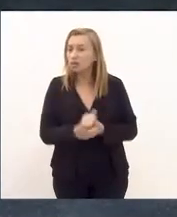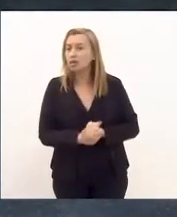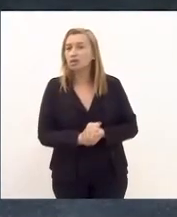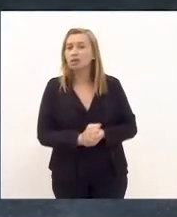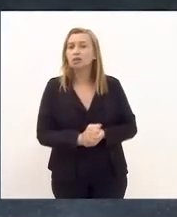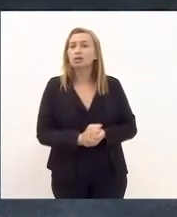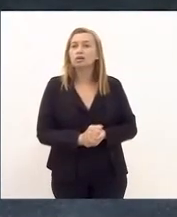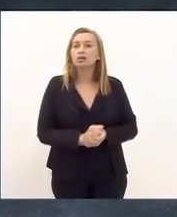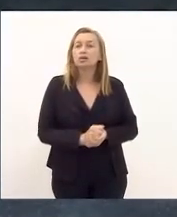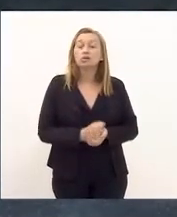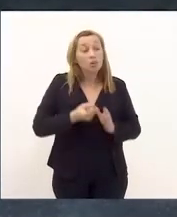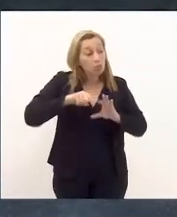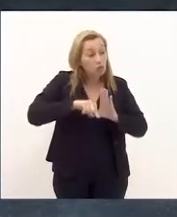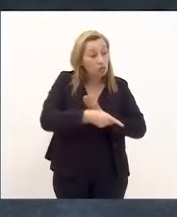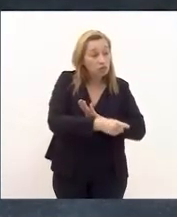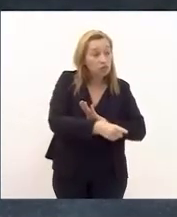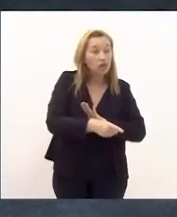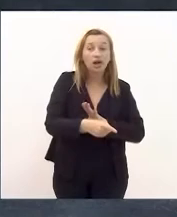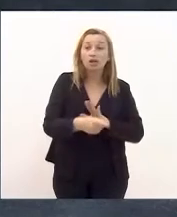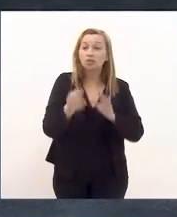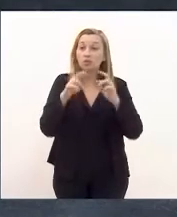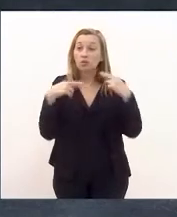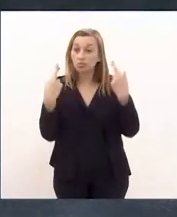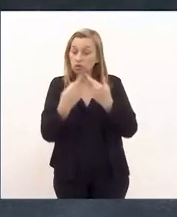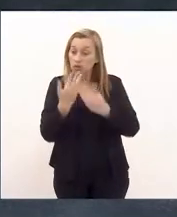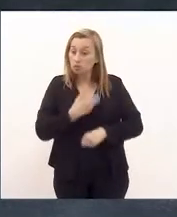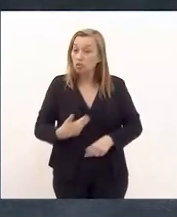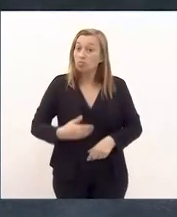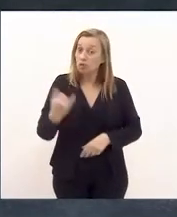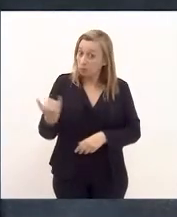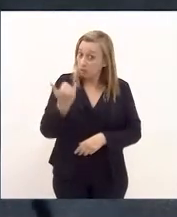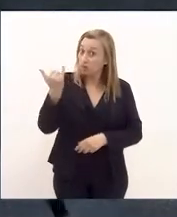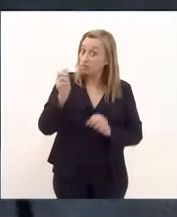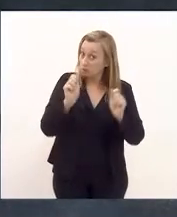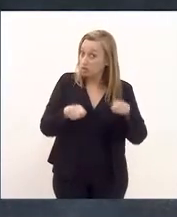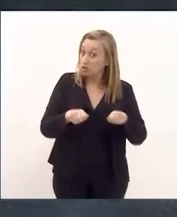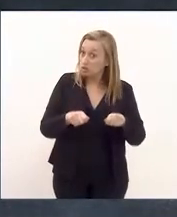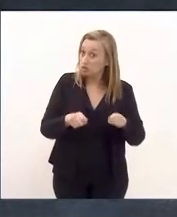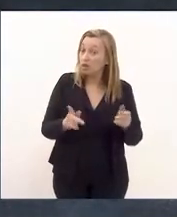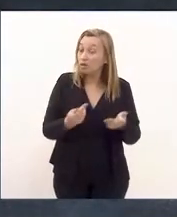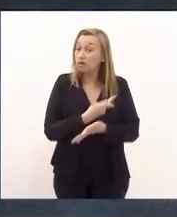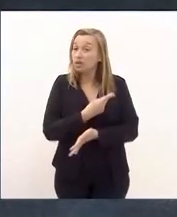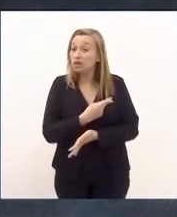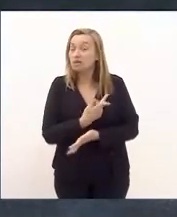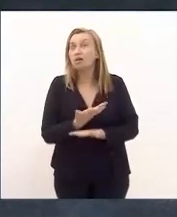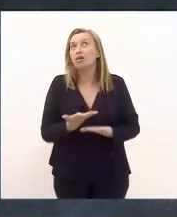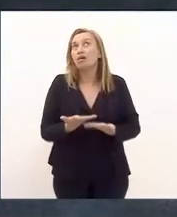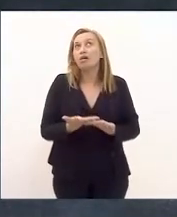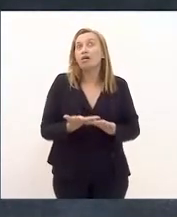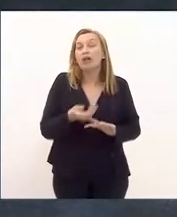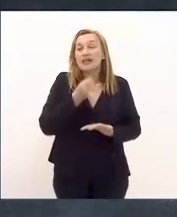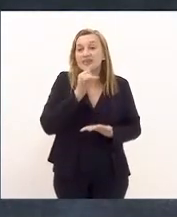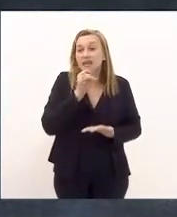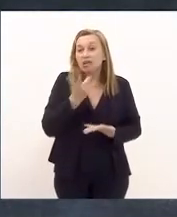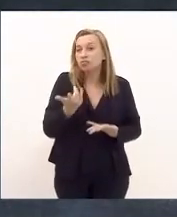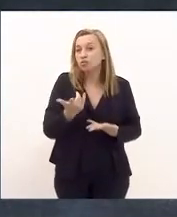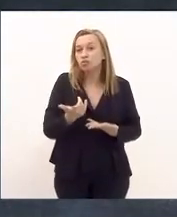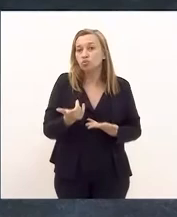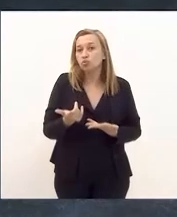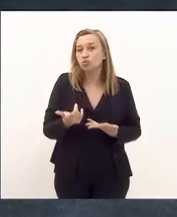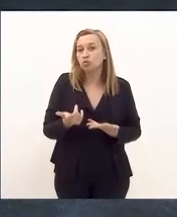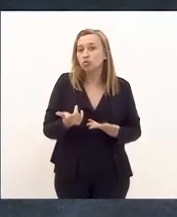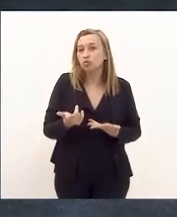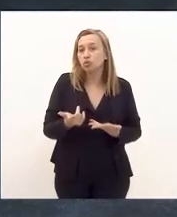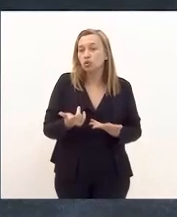que ele seja aprofundado e uma audiência pública é um dos instrumentos possíveis para isso. Seja, por exemplo, em função